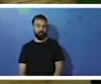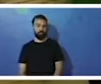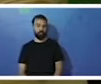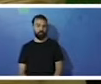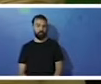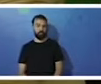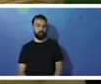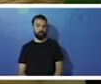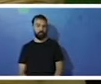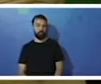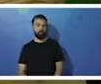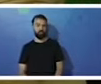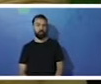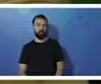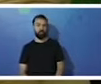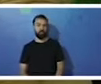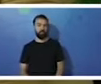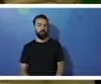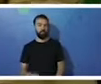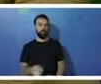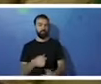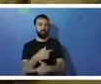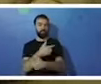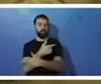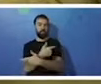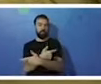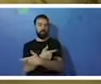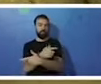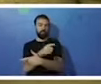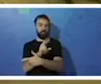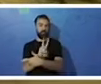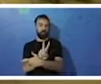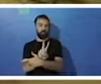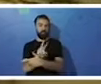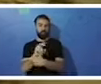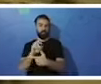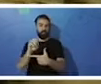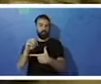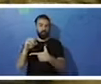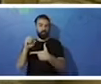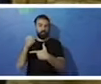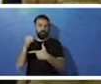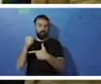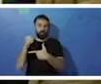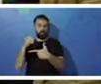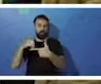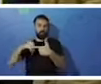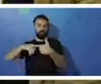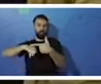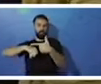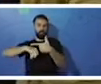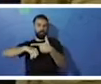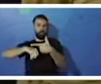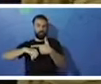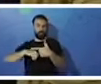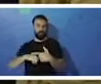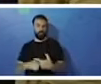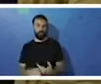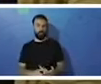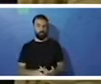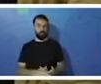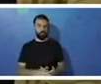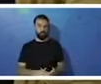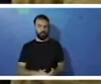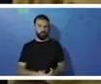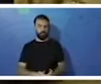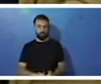72 dividido por 8 igual a 9. Então vamos lá. Tem sobra? Tem